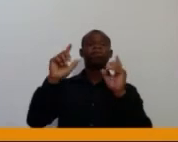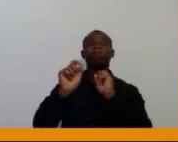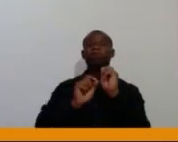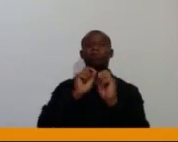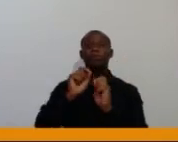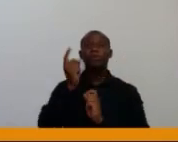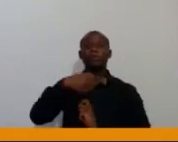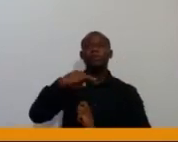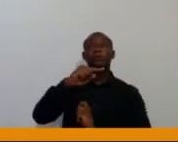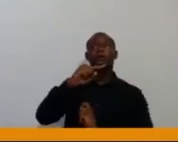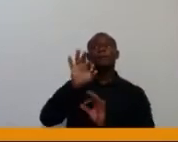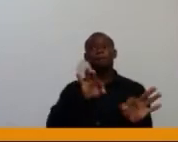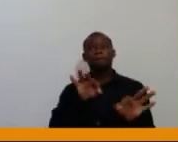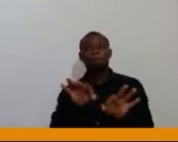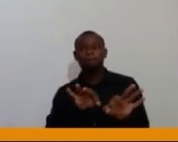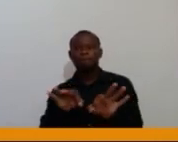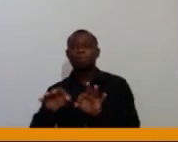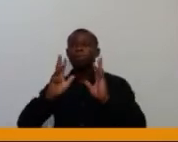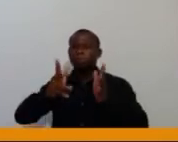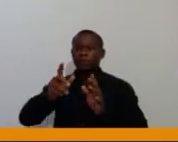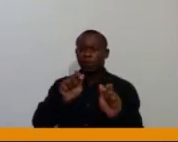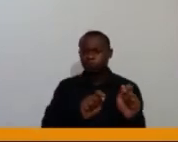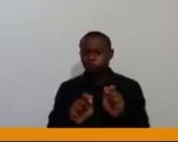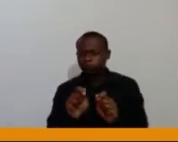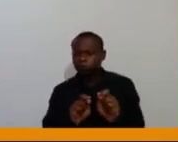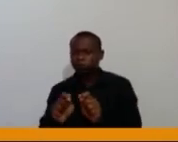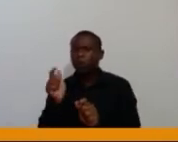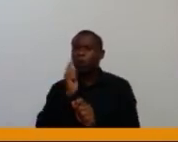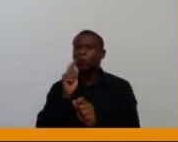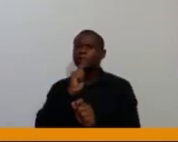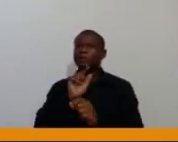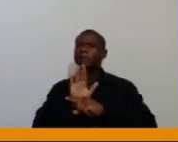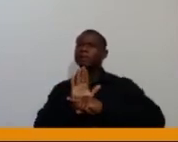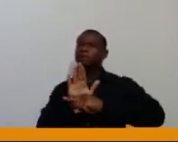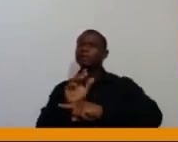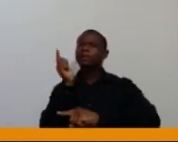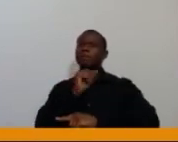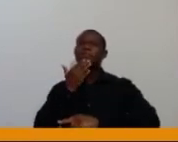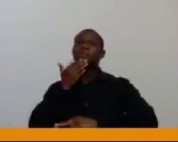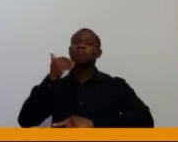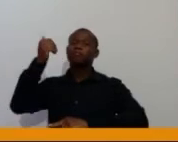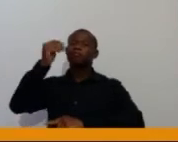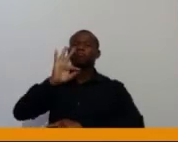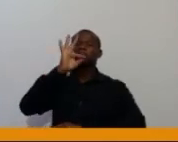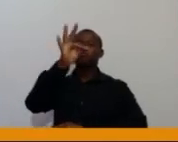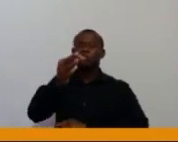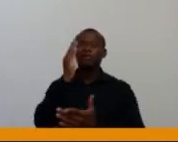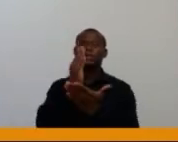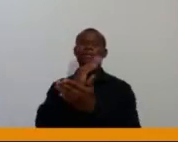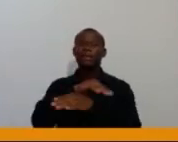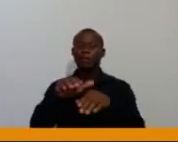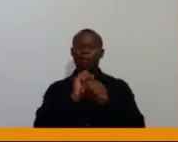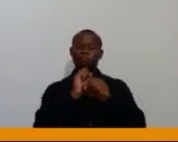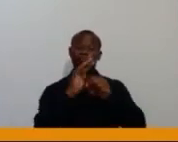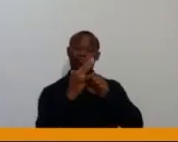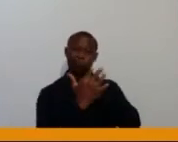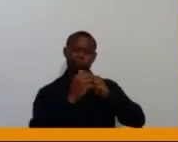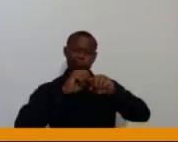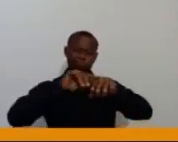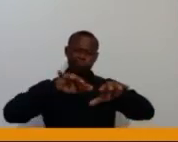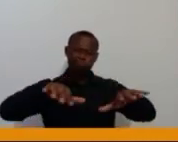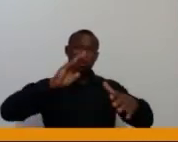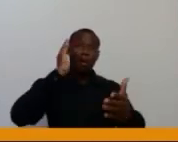mostra, através desse estudo cuidadoso da educação híbrida, da